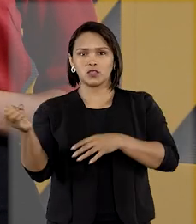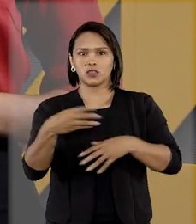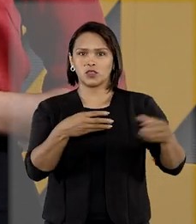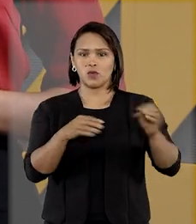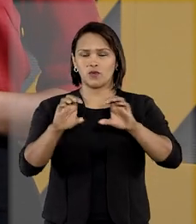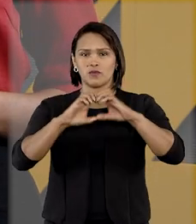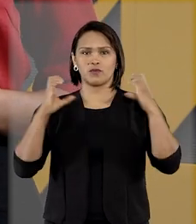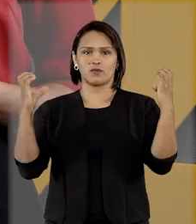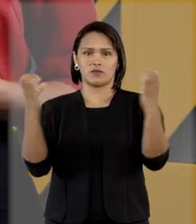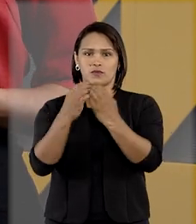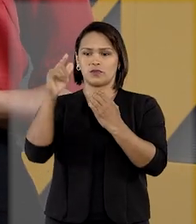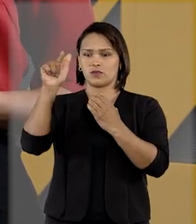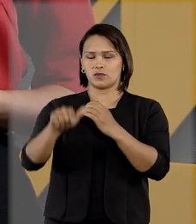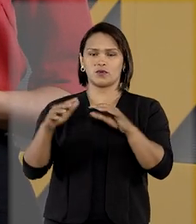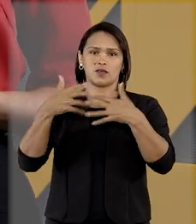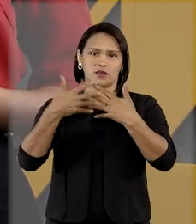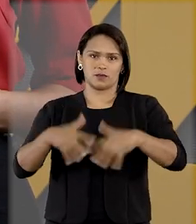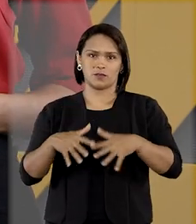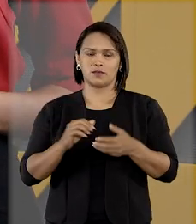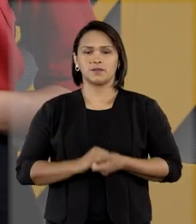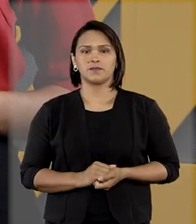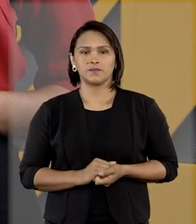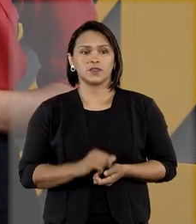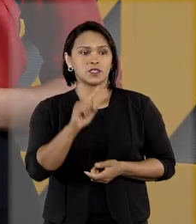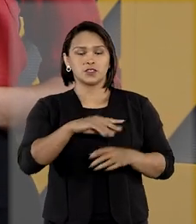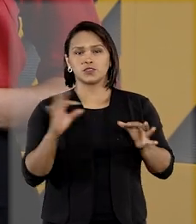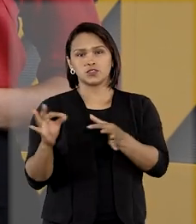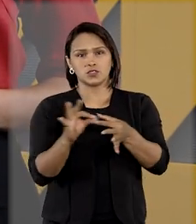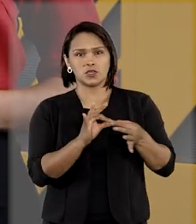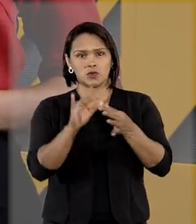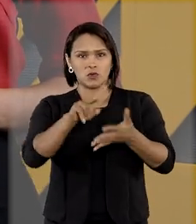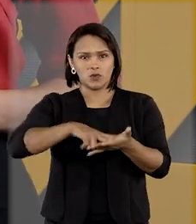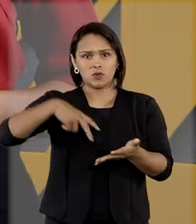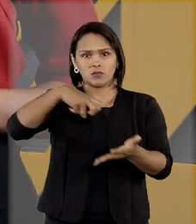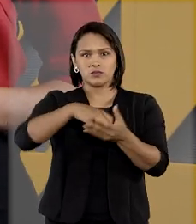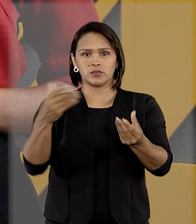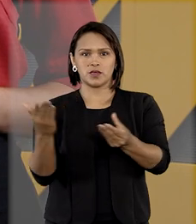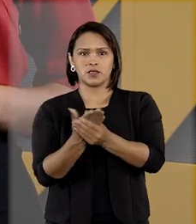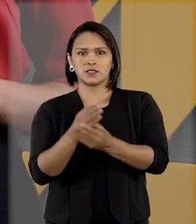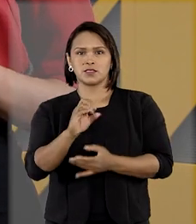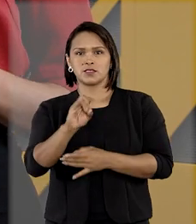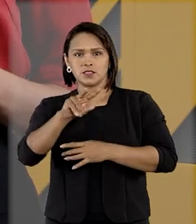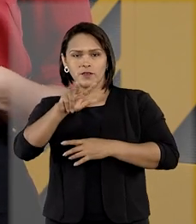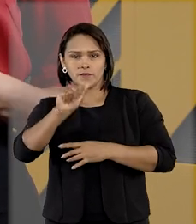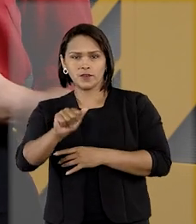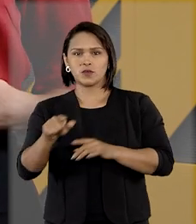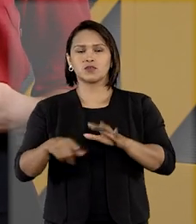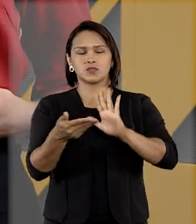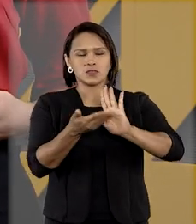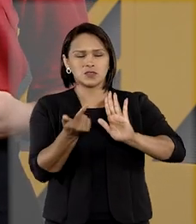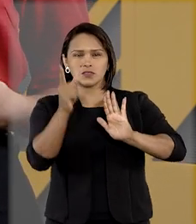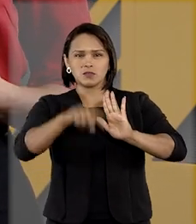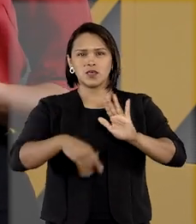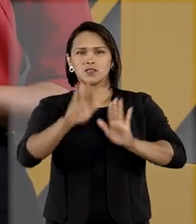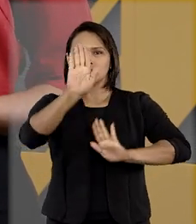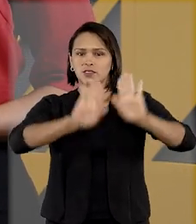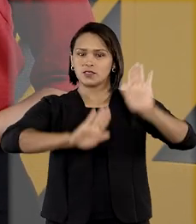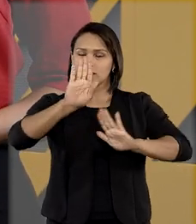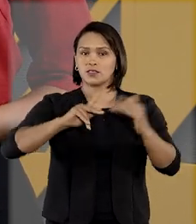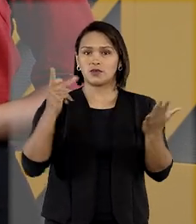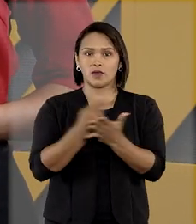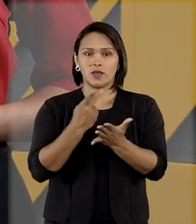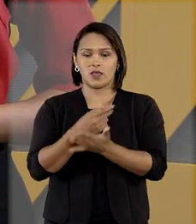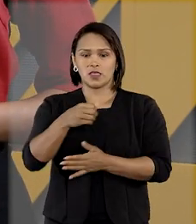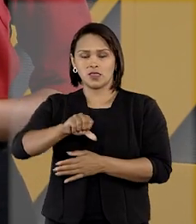reinauguração do Estádio Bezerrão, região administrativa do Gama. De acordo com a ação civil pública, houve dispensa indevida de